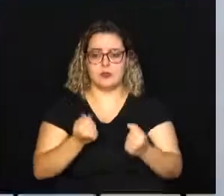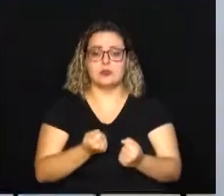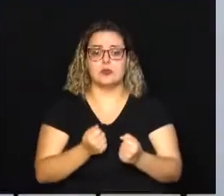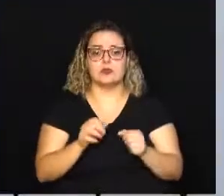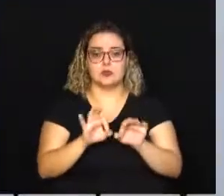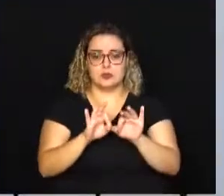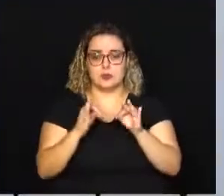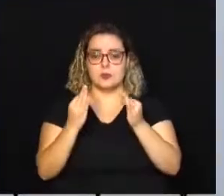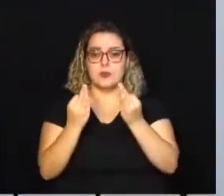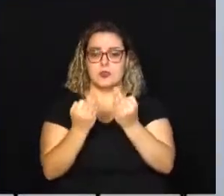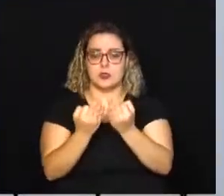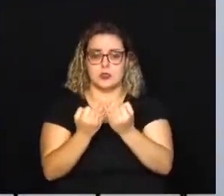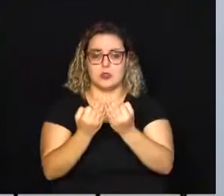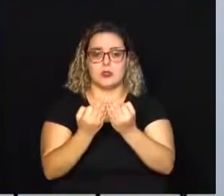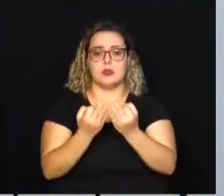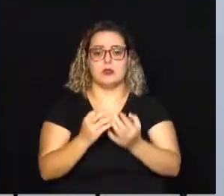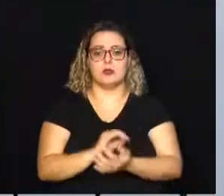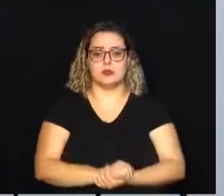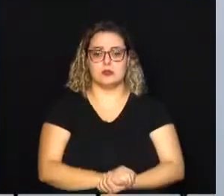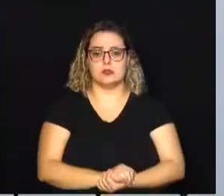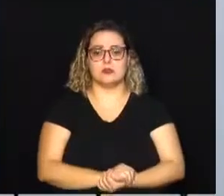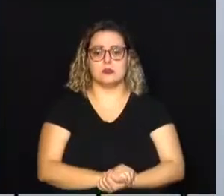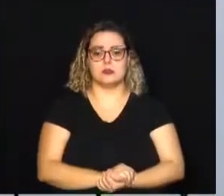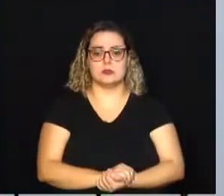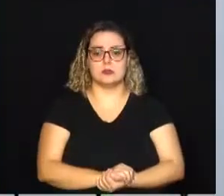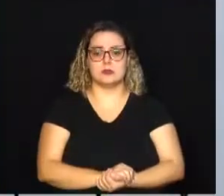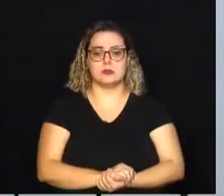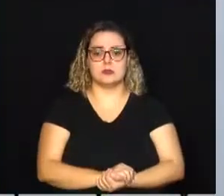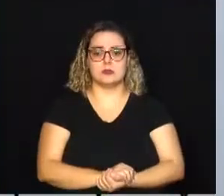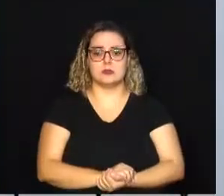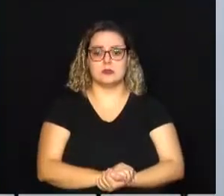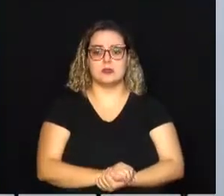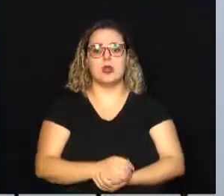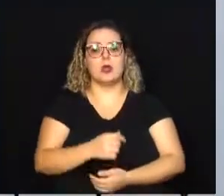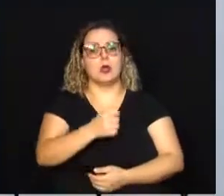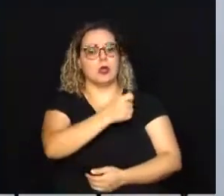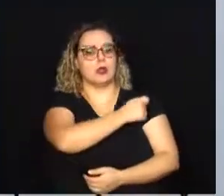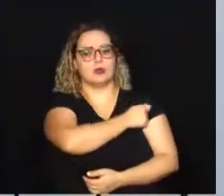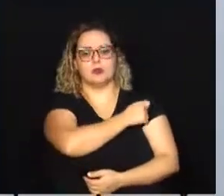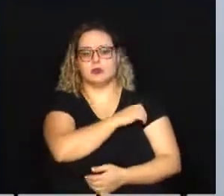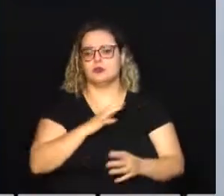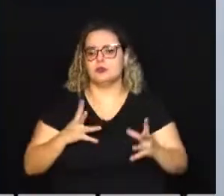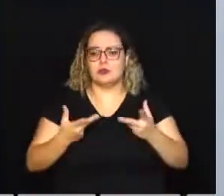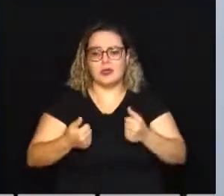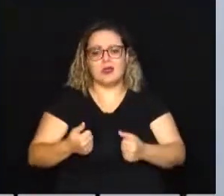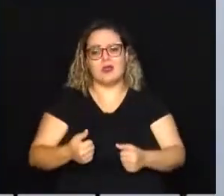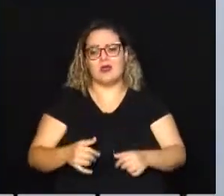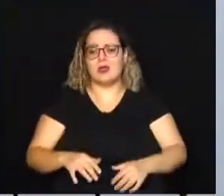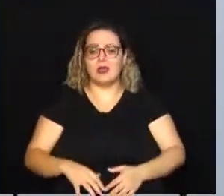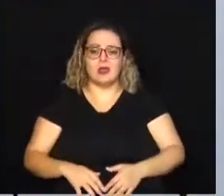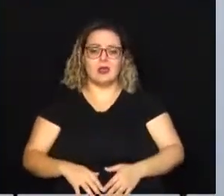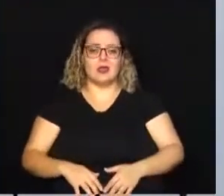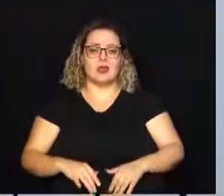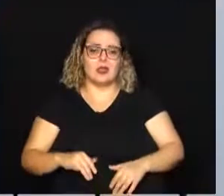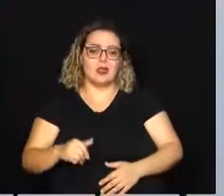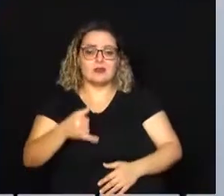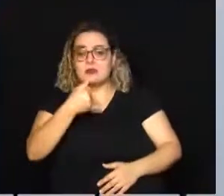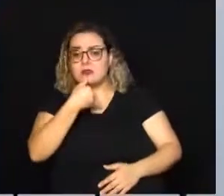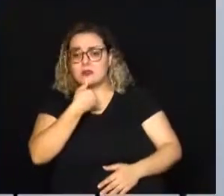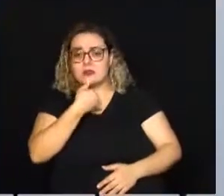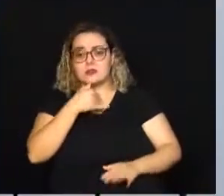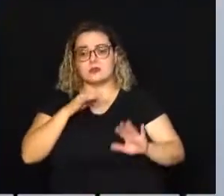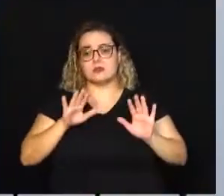aos companheiros de escola, aos alunos. É muito triste, mas é resultado dessas